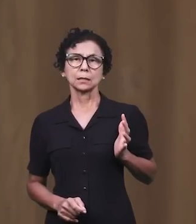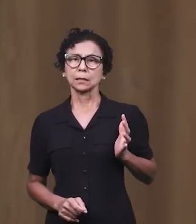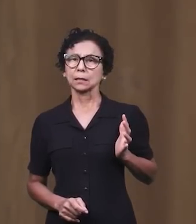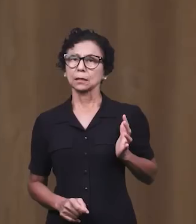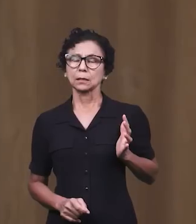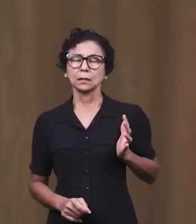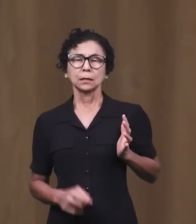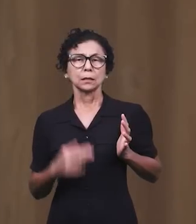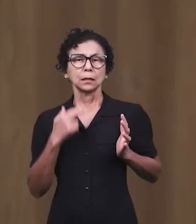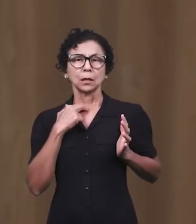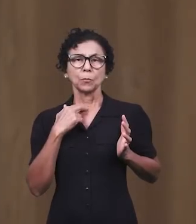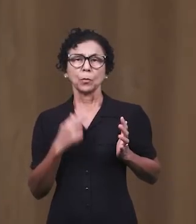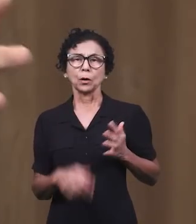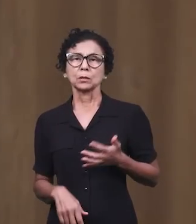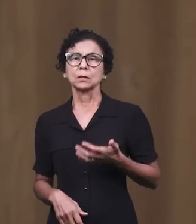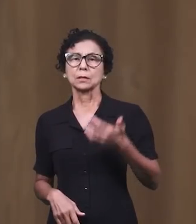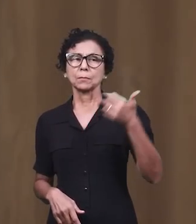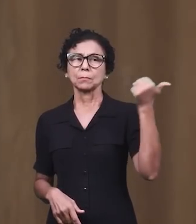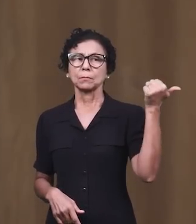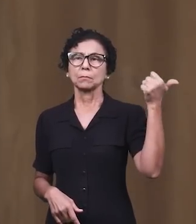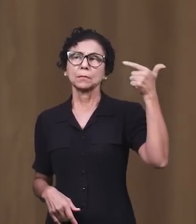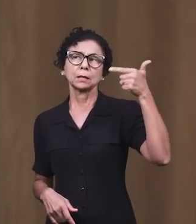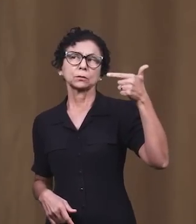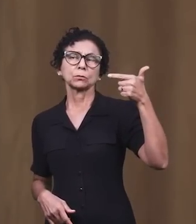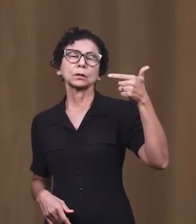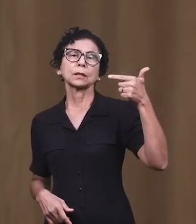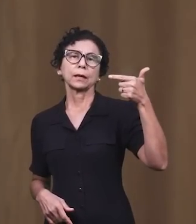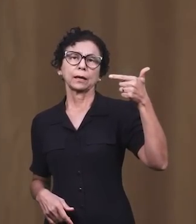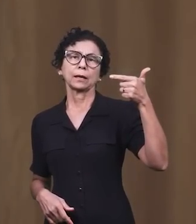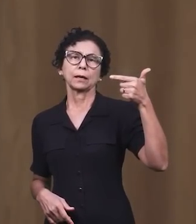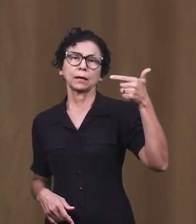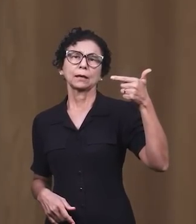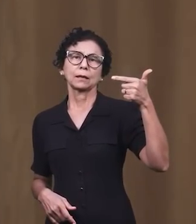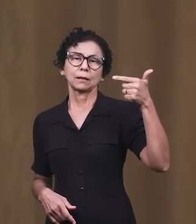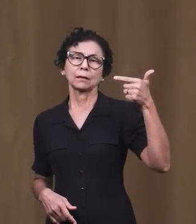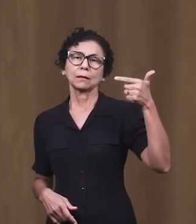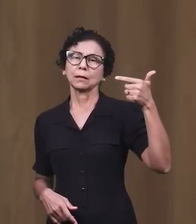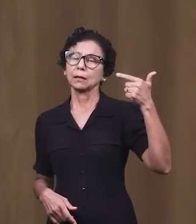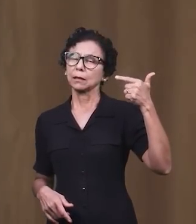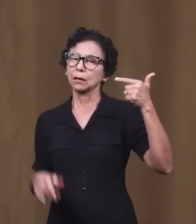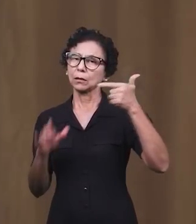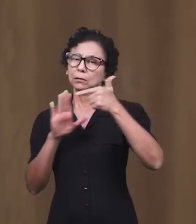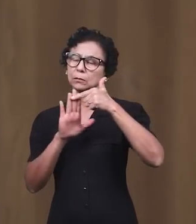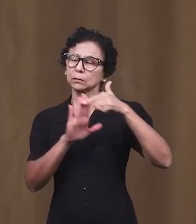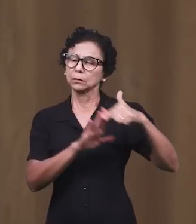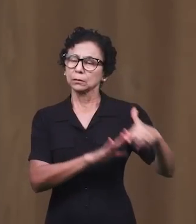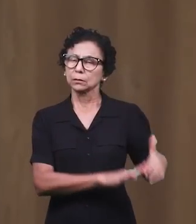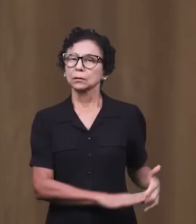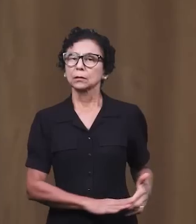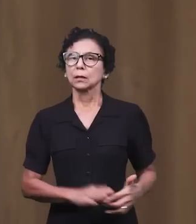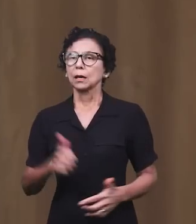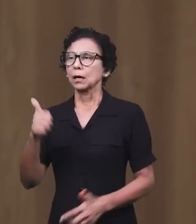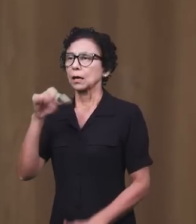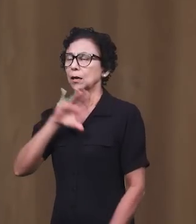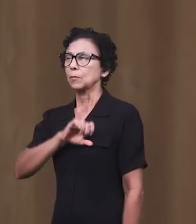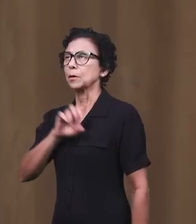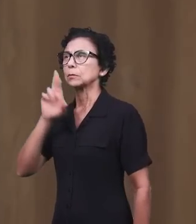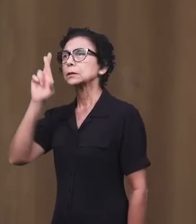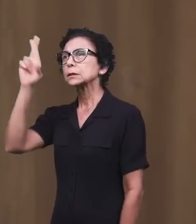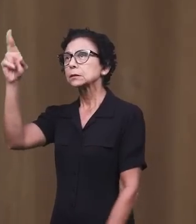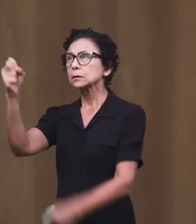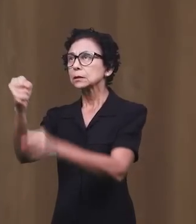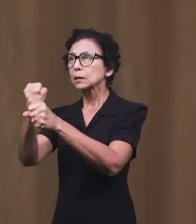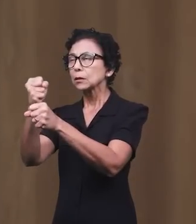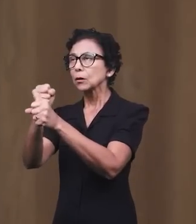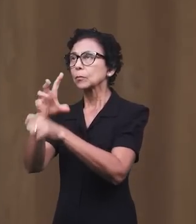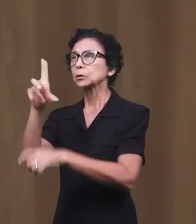ídolo, que ele toma o lugar do Senhor no trono do nosso coração. Não, nós devemos amar ao Senhor, amar a obra de